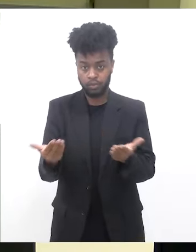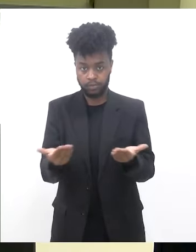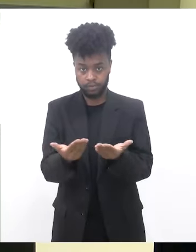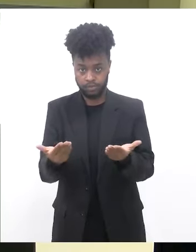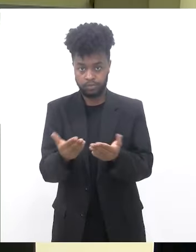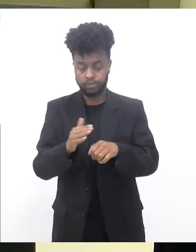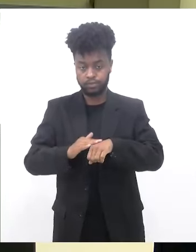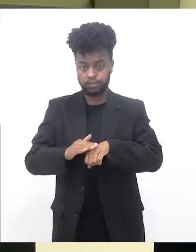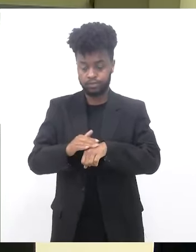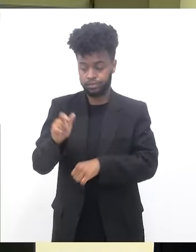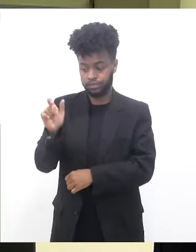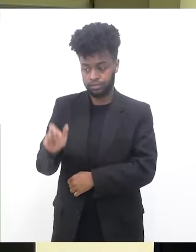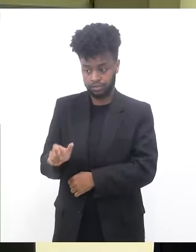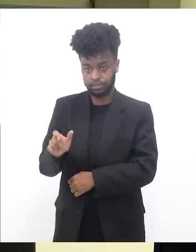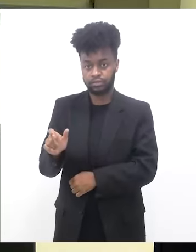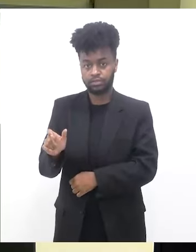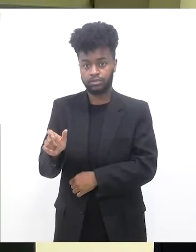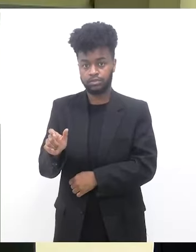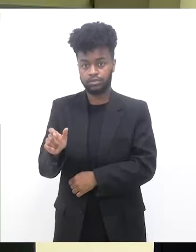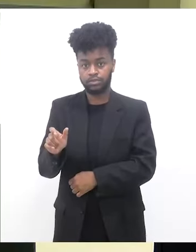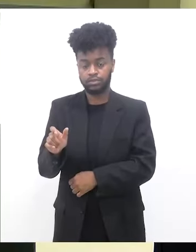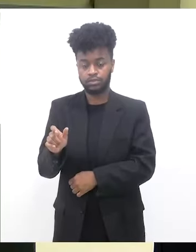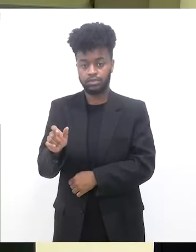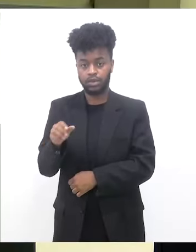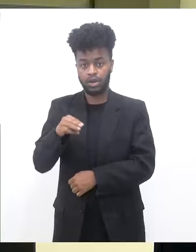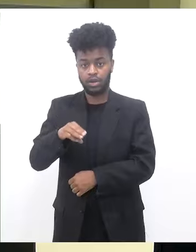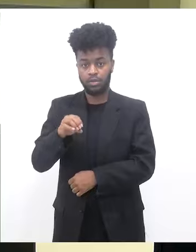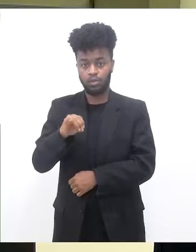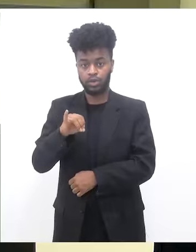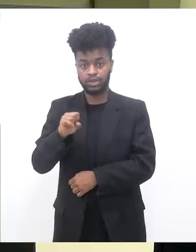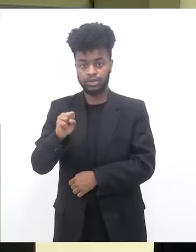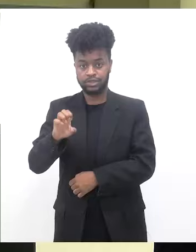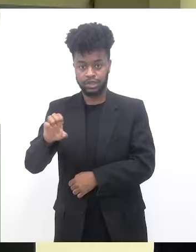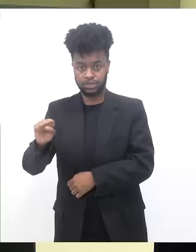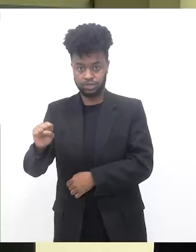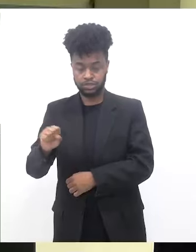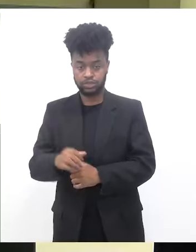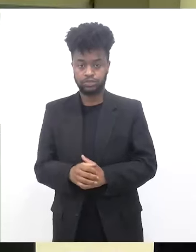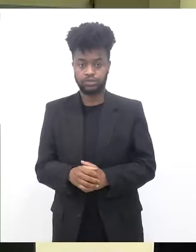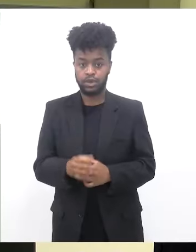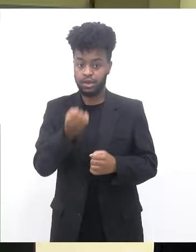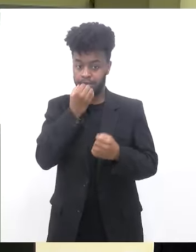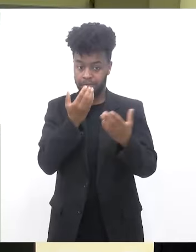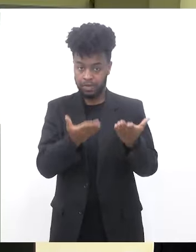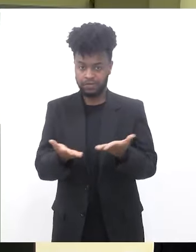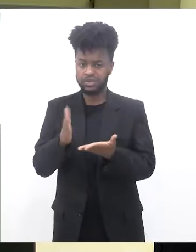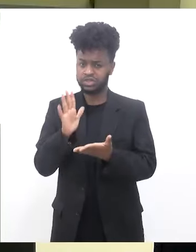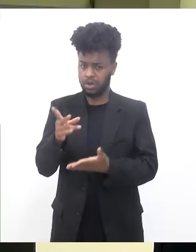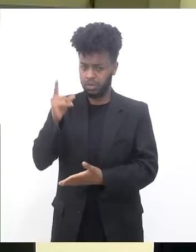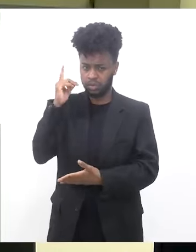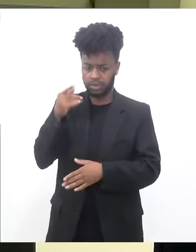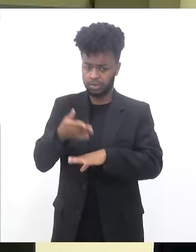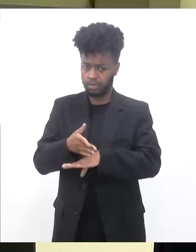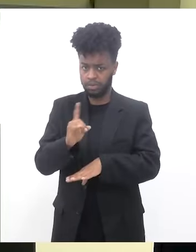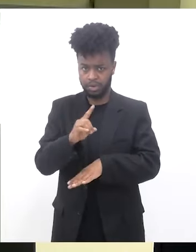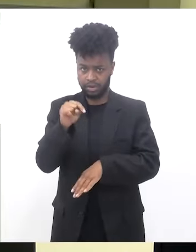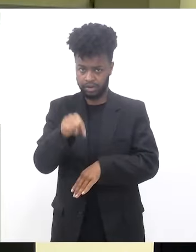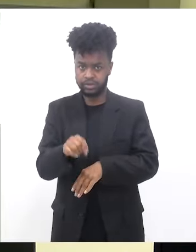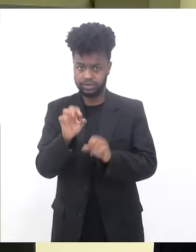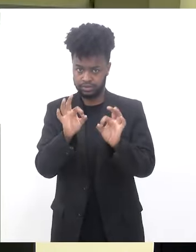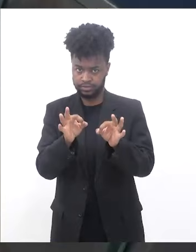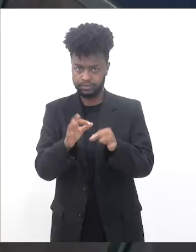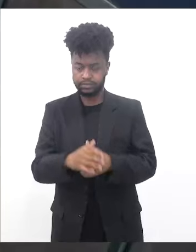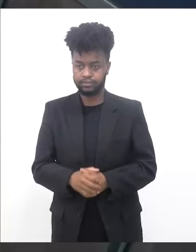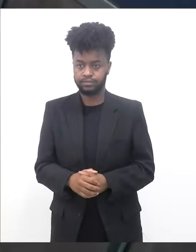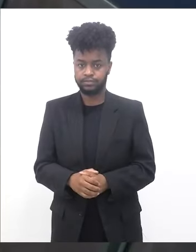com o nosso querido doutor Moisés Laureano. Seja bem-vindo, faz um tempo que o senhor não vem aqui, não é, doutor